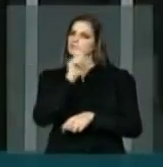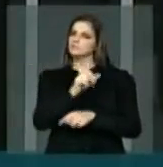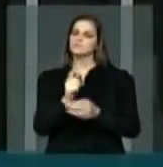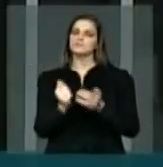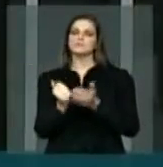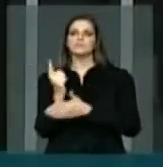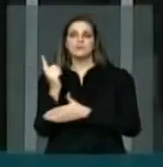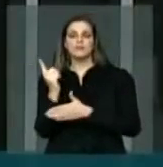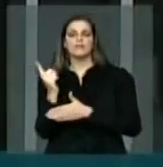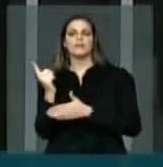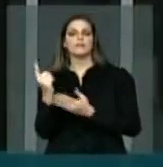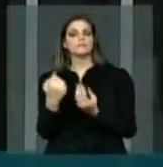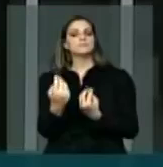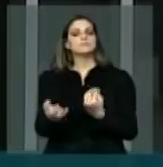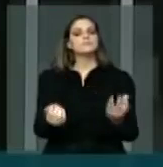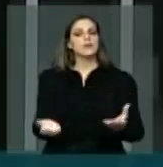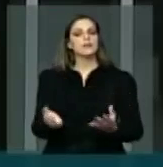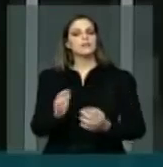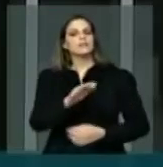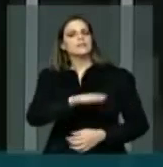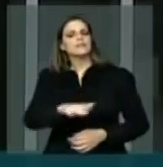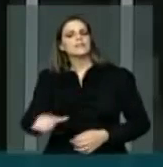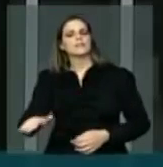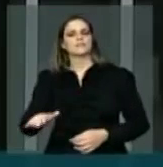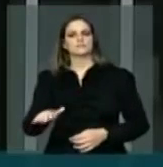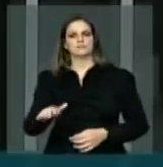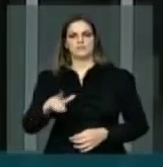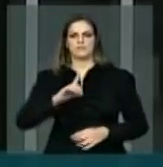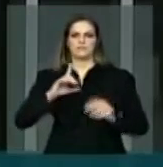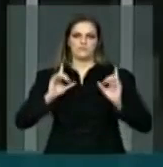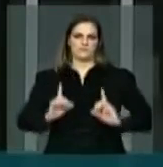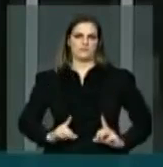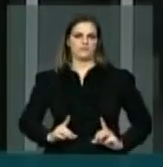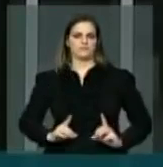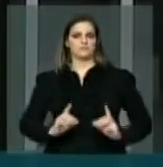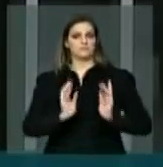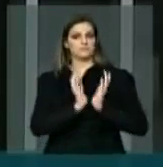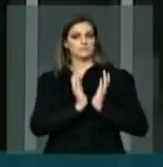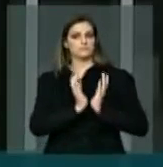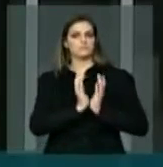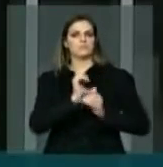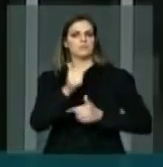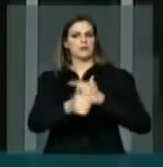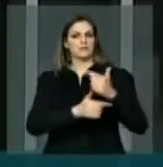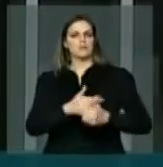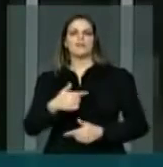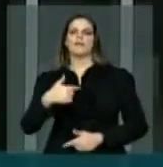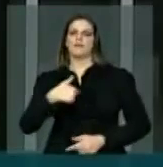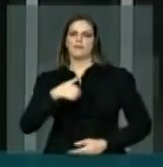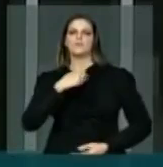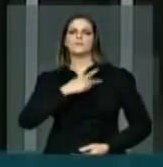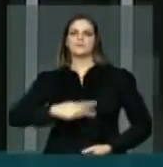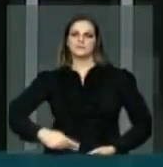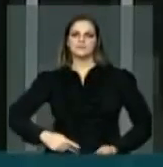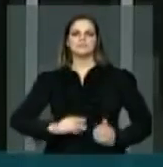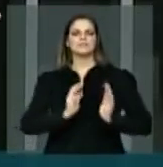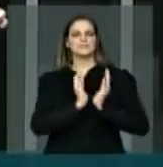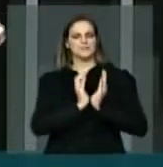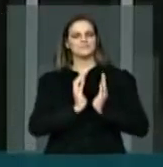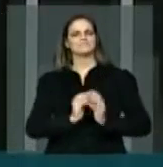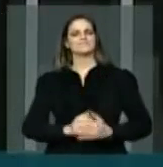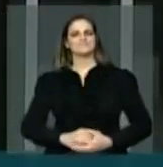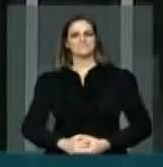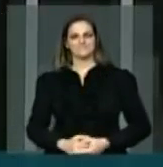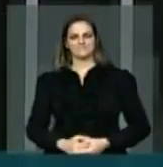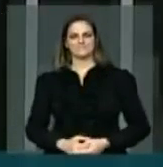deficiência, num trabalho dinâmico da Federação das APAES, que eu tenho a honra de presidir, e que faz